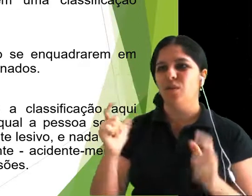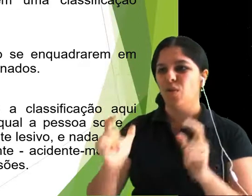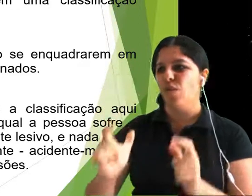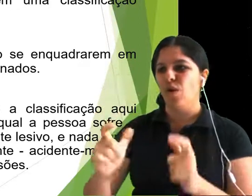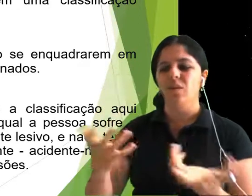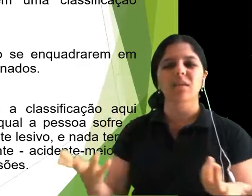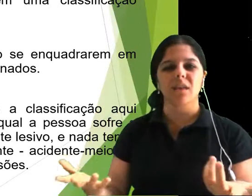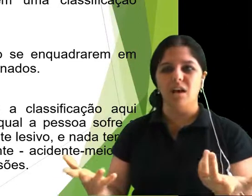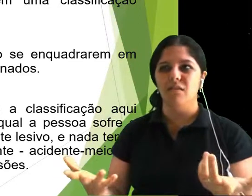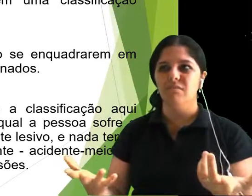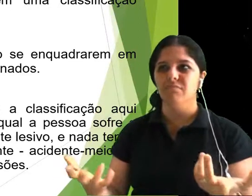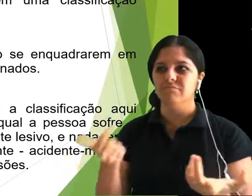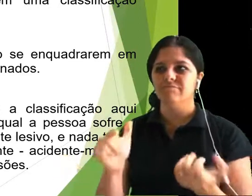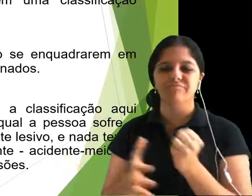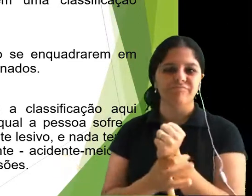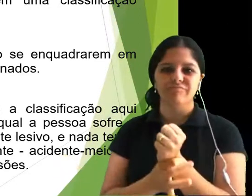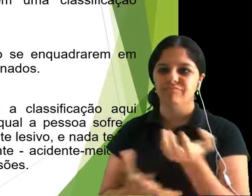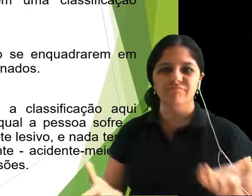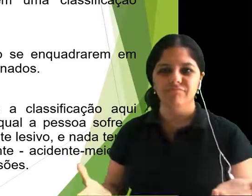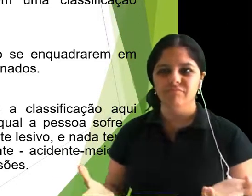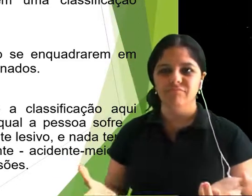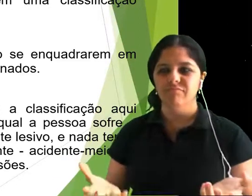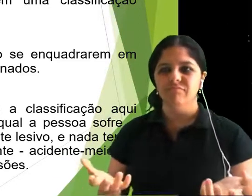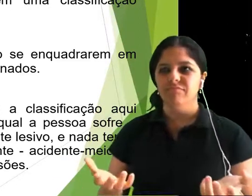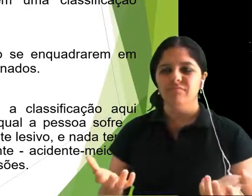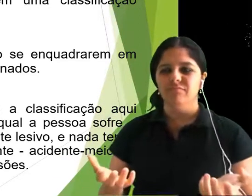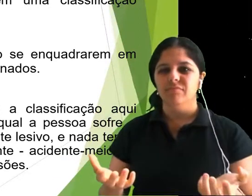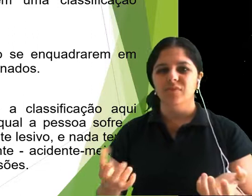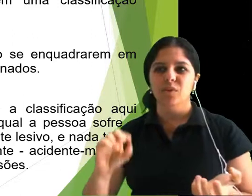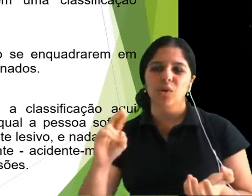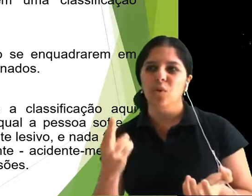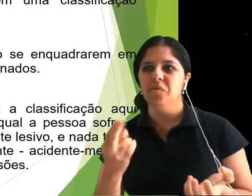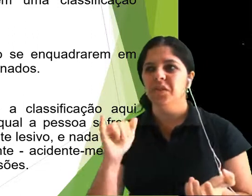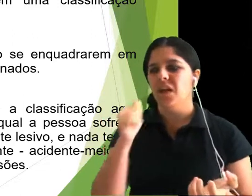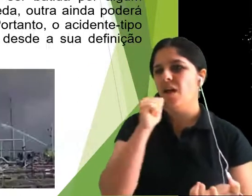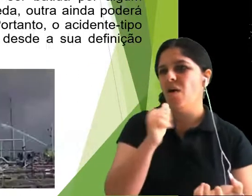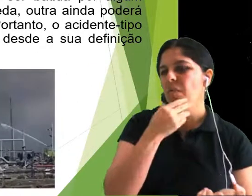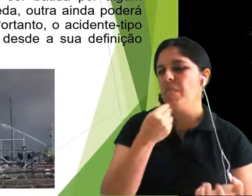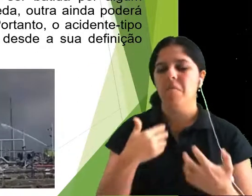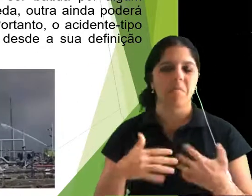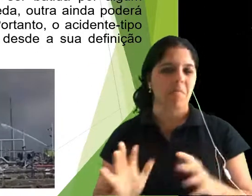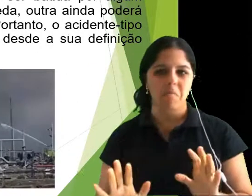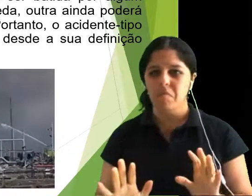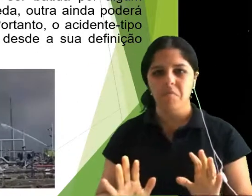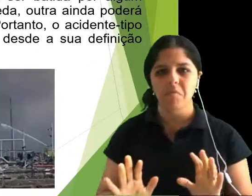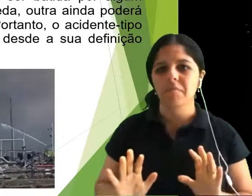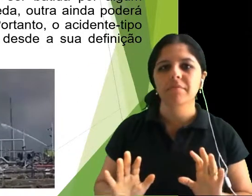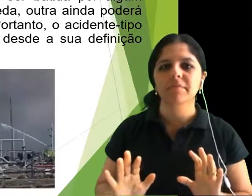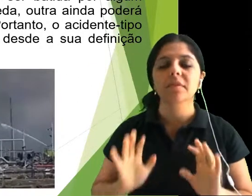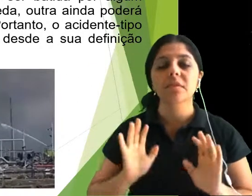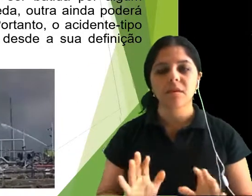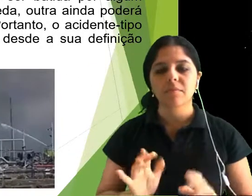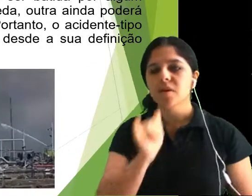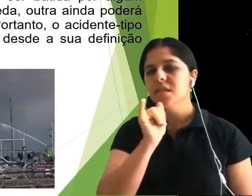ambiente, né? O meio que se encontra, e nem com o gênero ou com o extensivo dessas lesões. Então, por exemplo, o